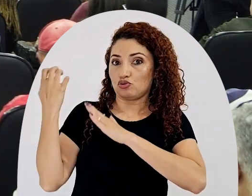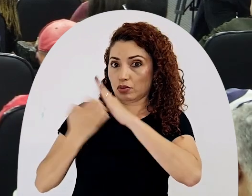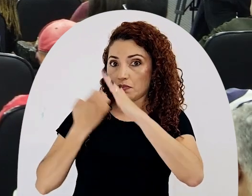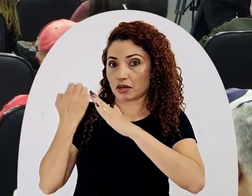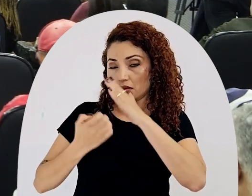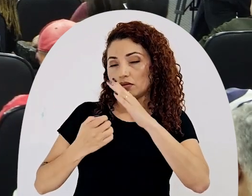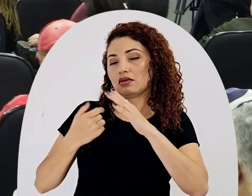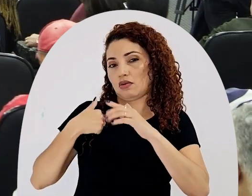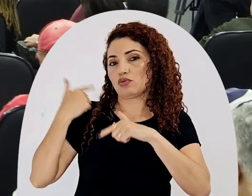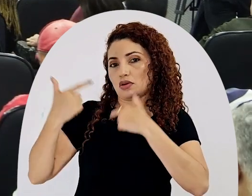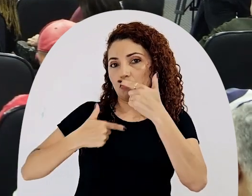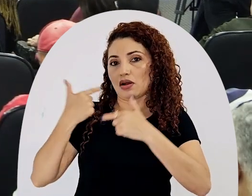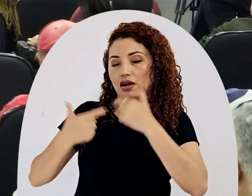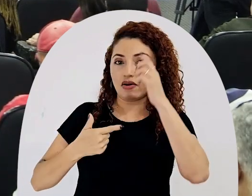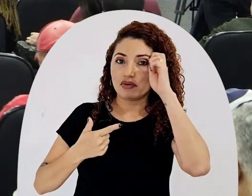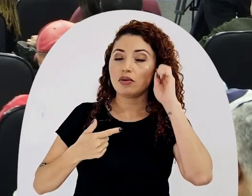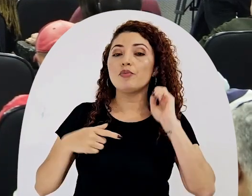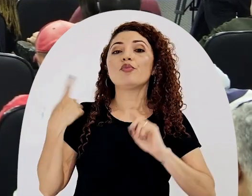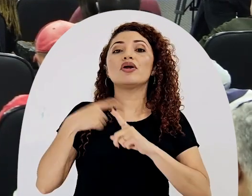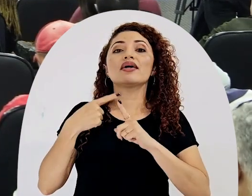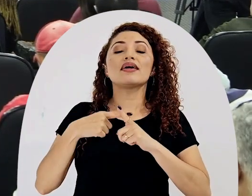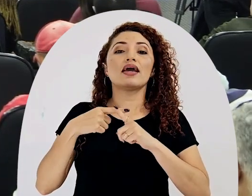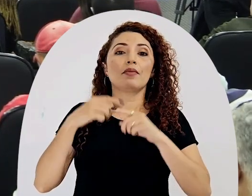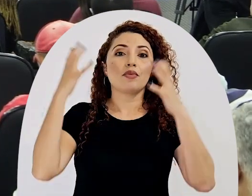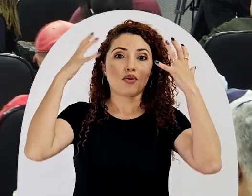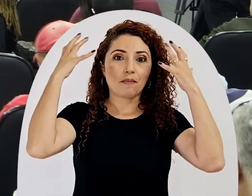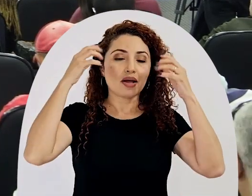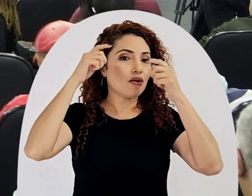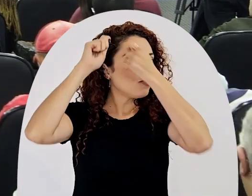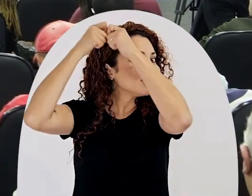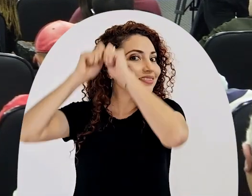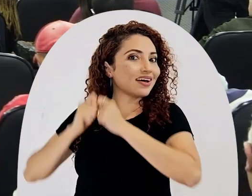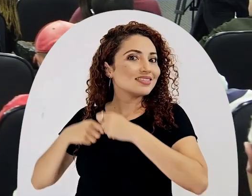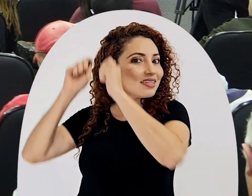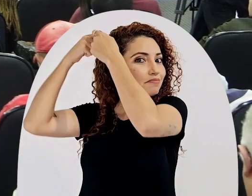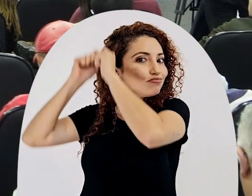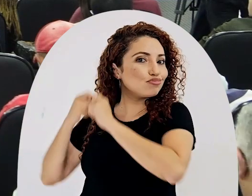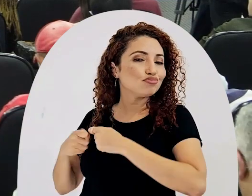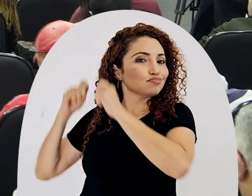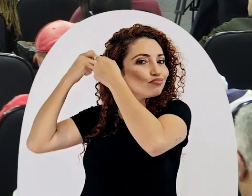das organizações a qual eu trabalhava, por conta das minhas tranças.